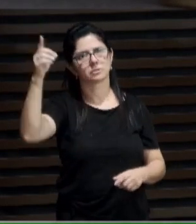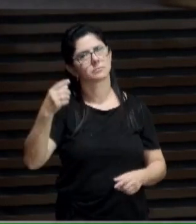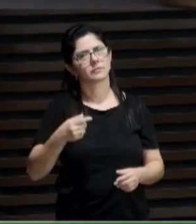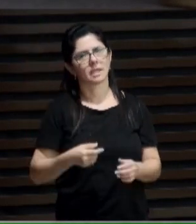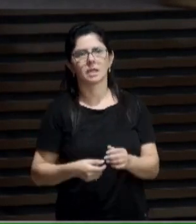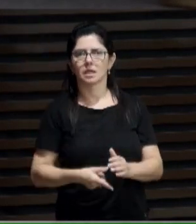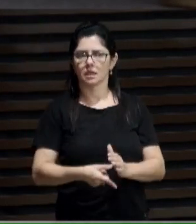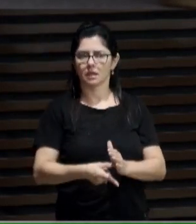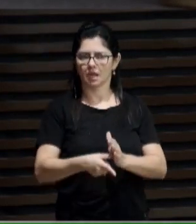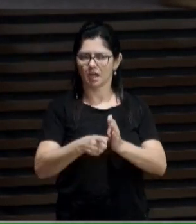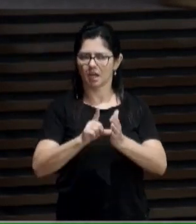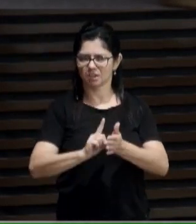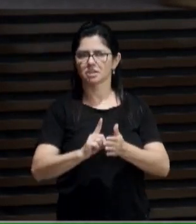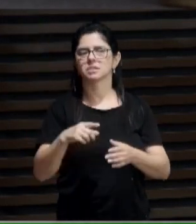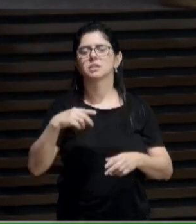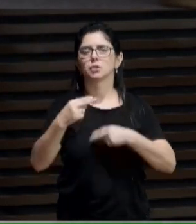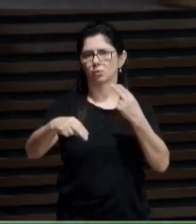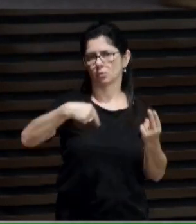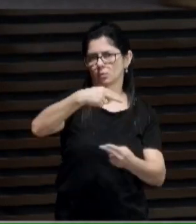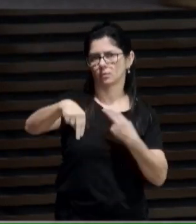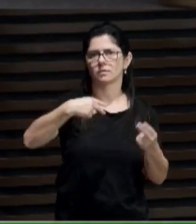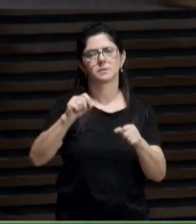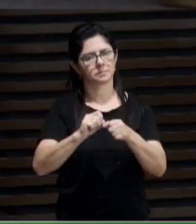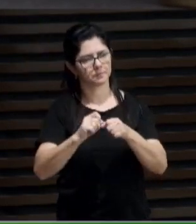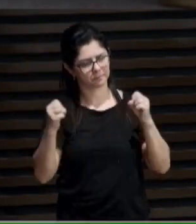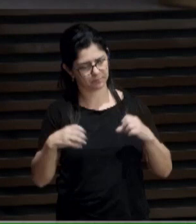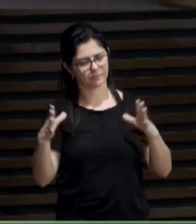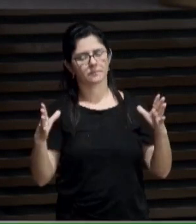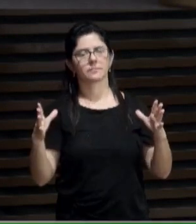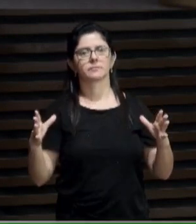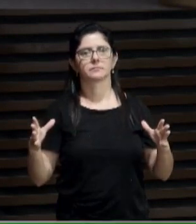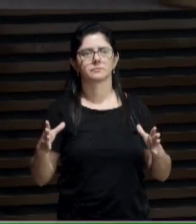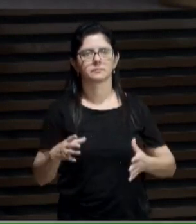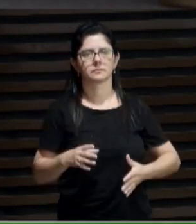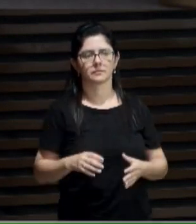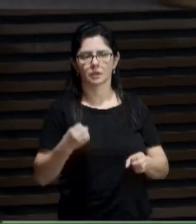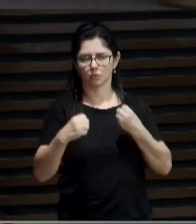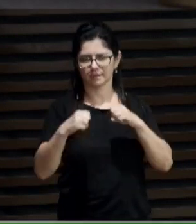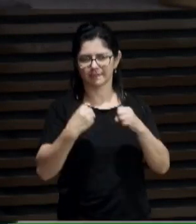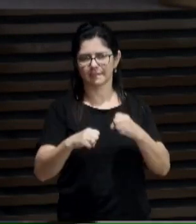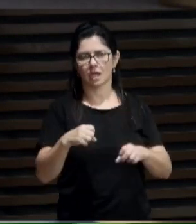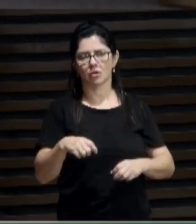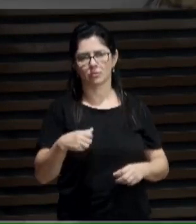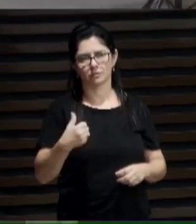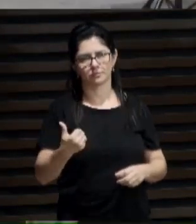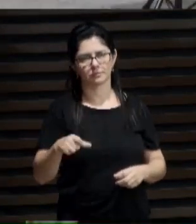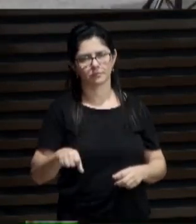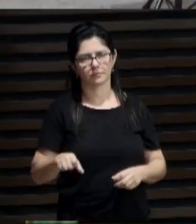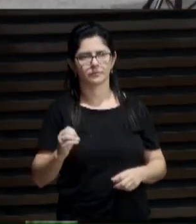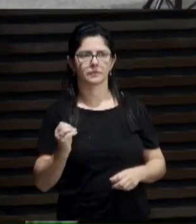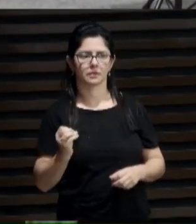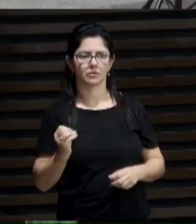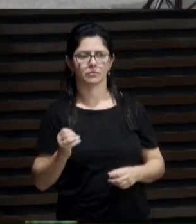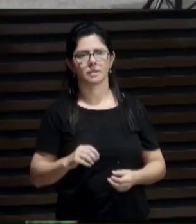ser criado. O texto do Salmo 90, versículo 2, e você tem outros textos aí